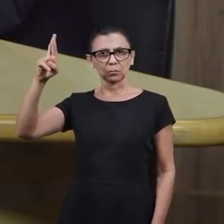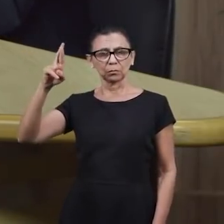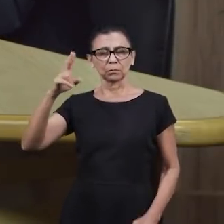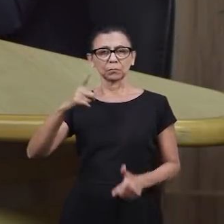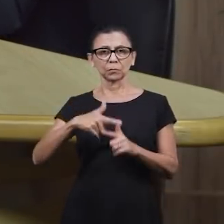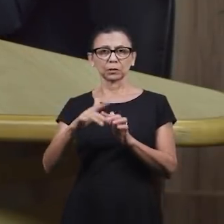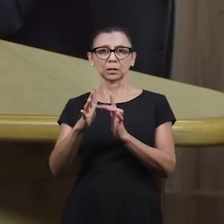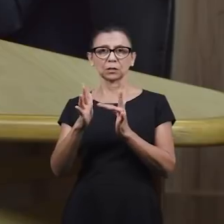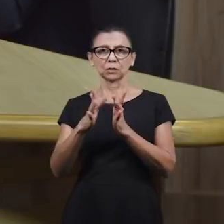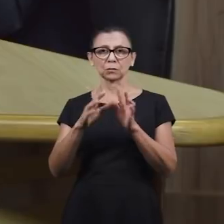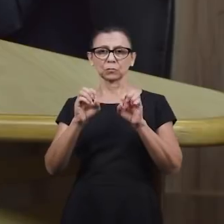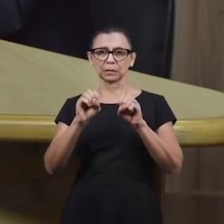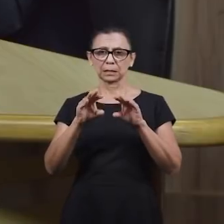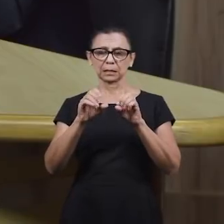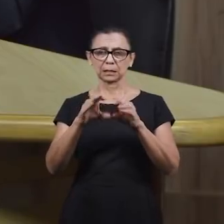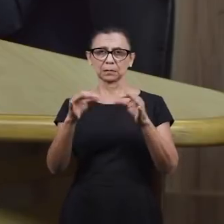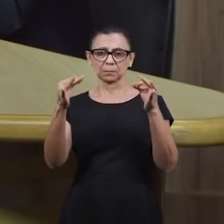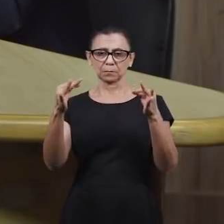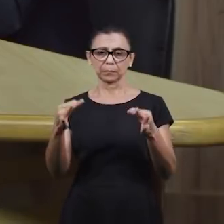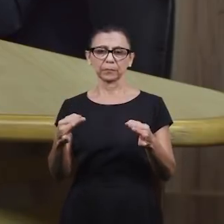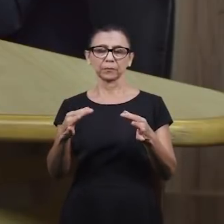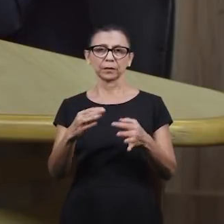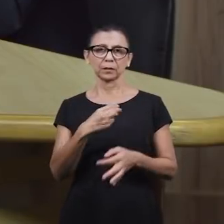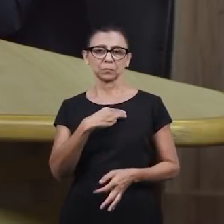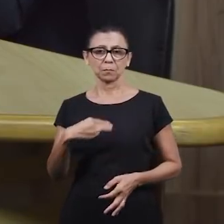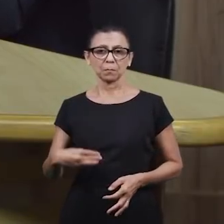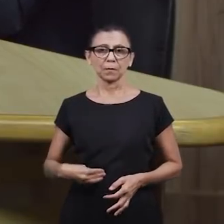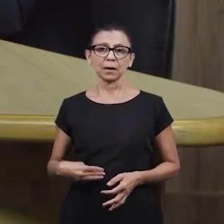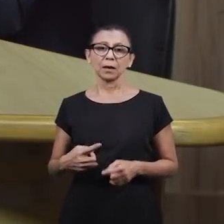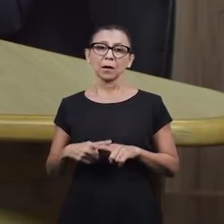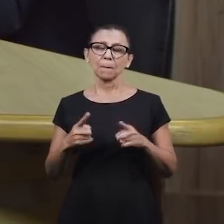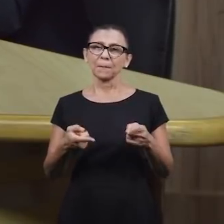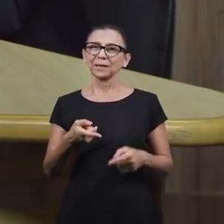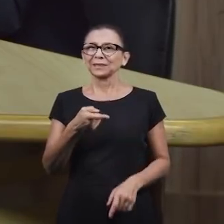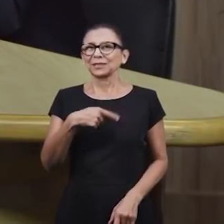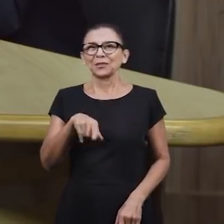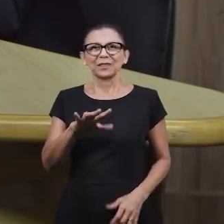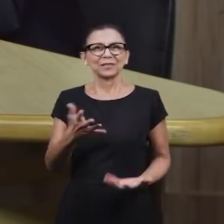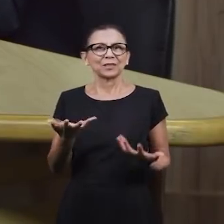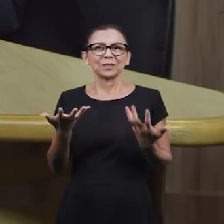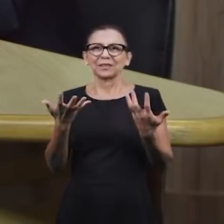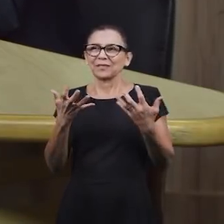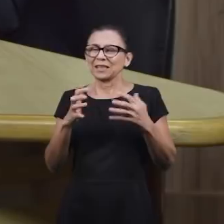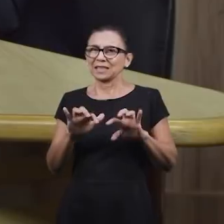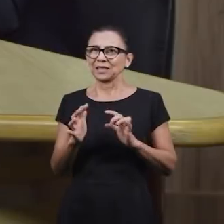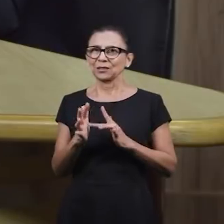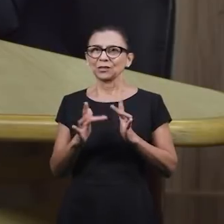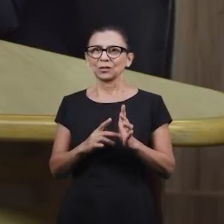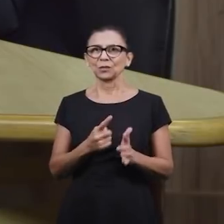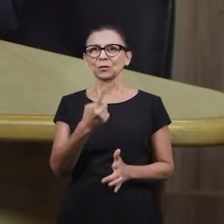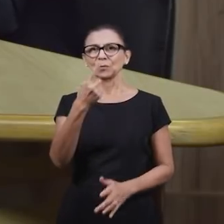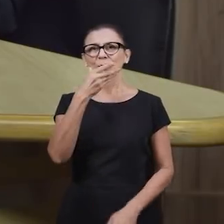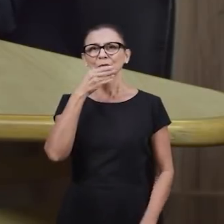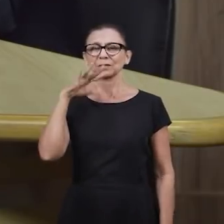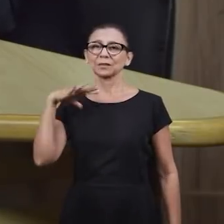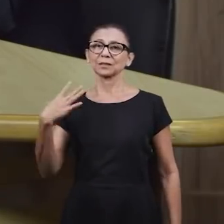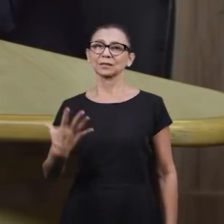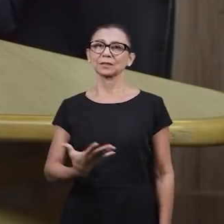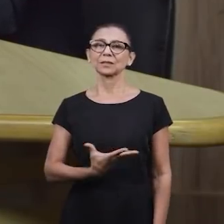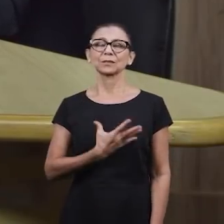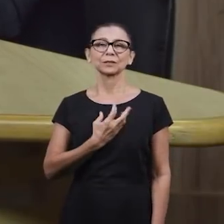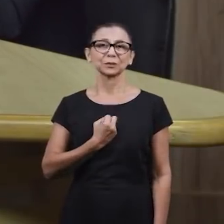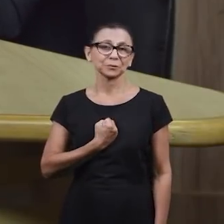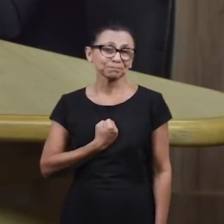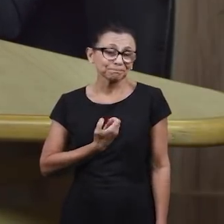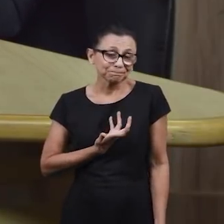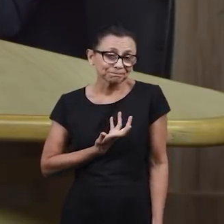são excelentes como mestre, mas não querem reconhecê-lo como Senhor e Salvador. Então